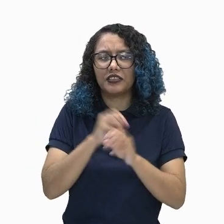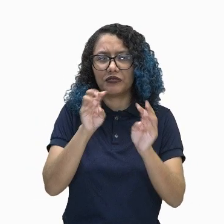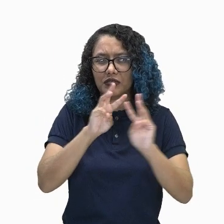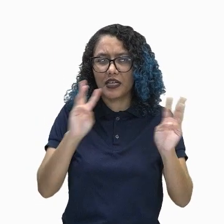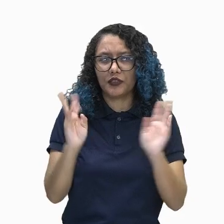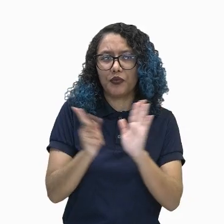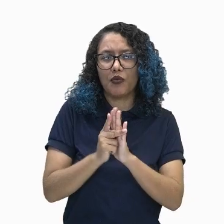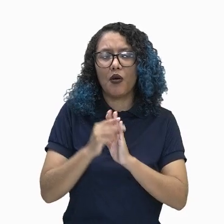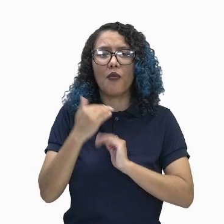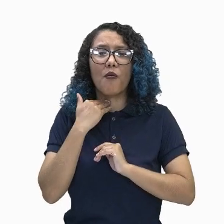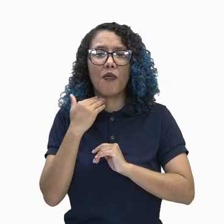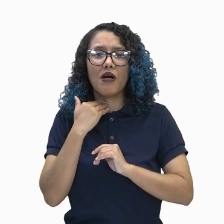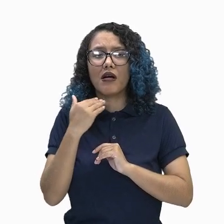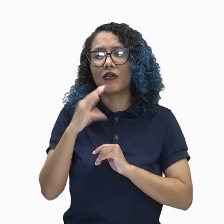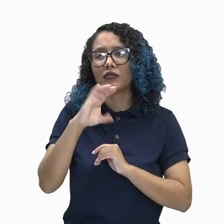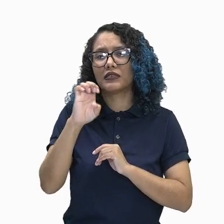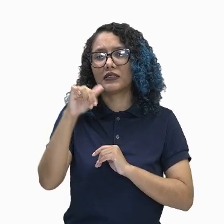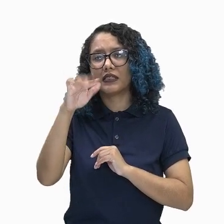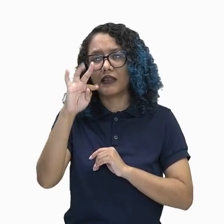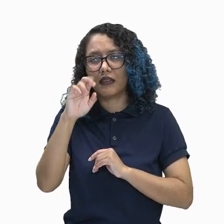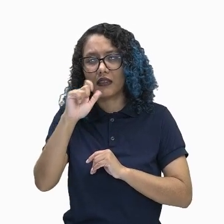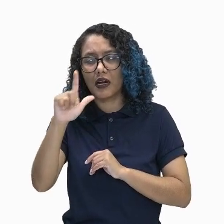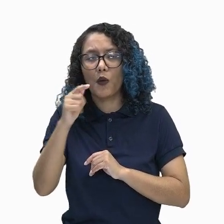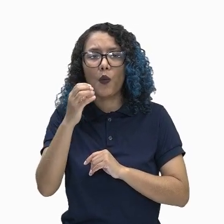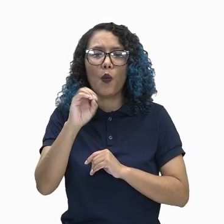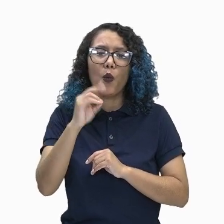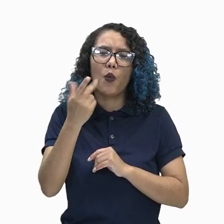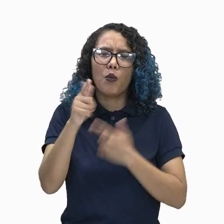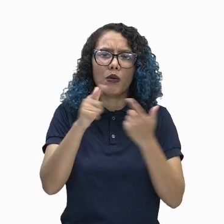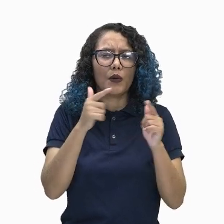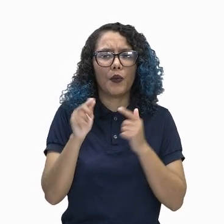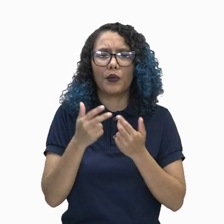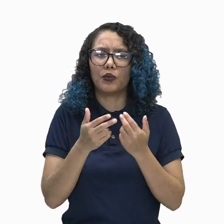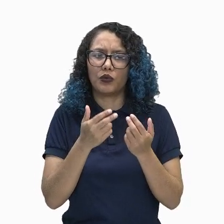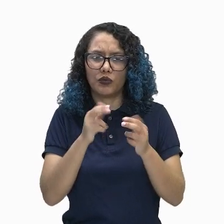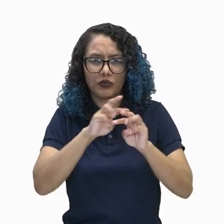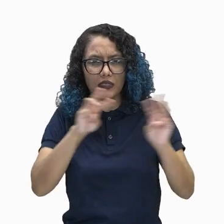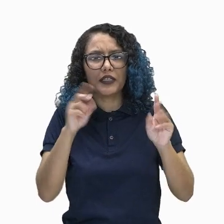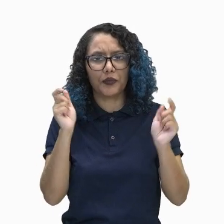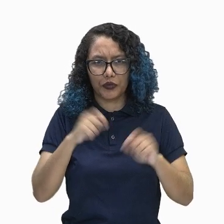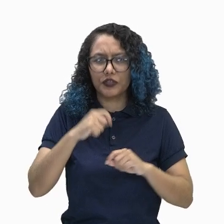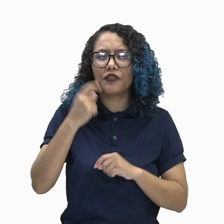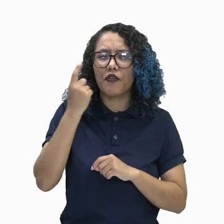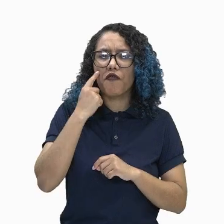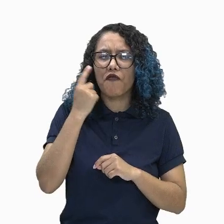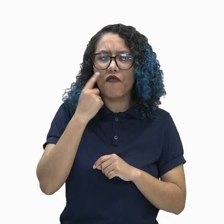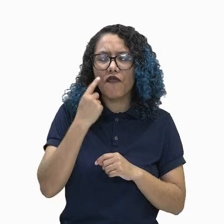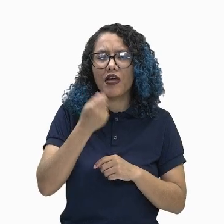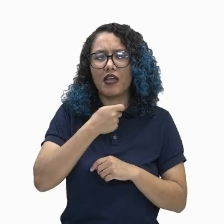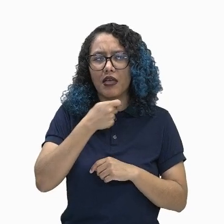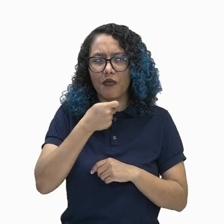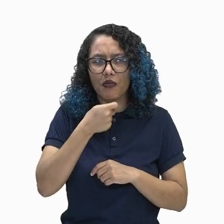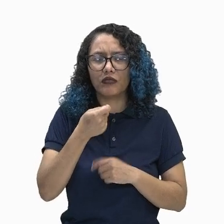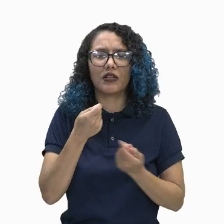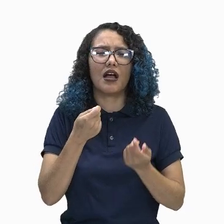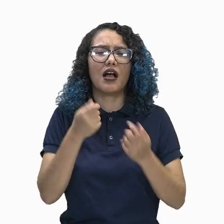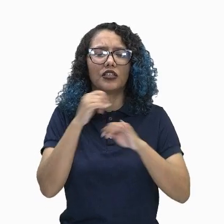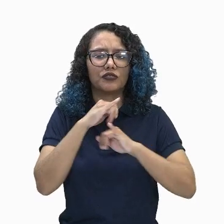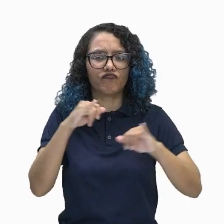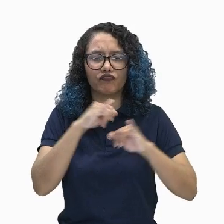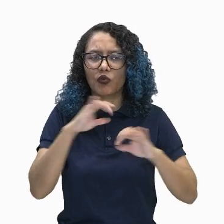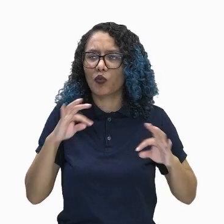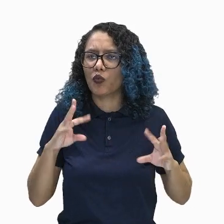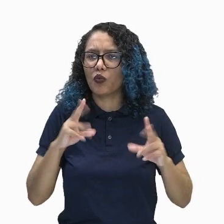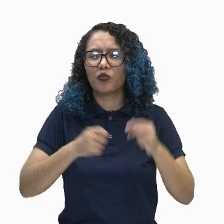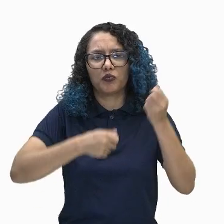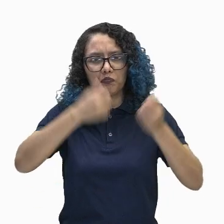Banco Central, ou qualquer outro site, você vai encontrar dados, reportagens, notícias, todas elas